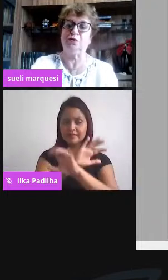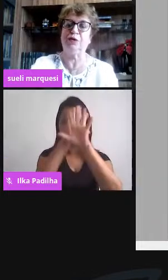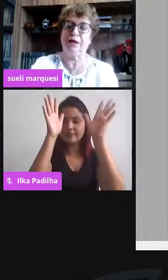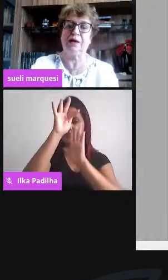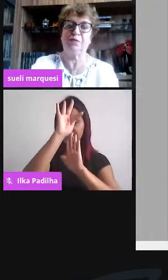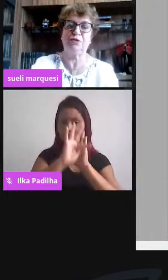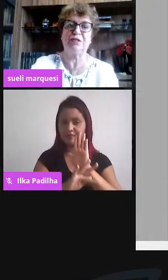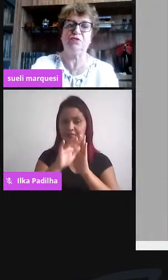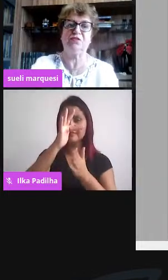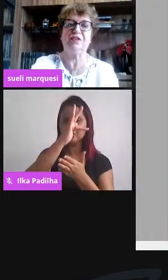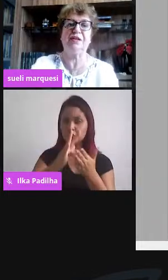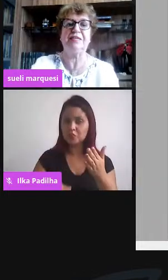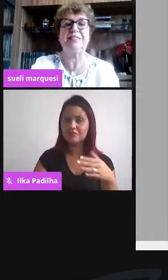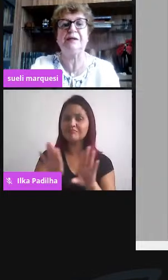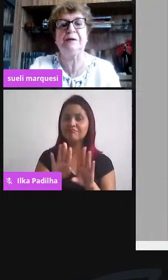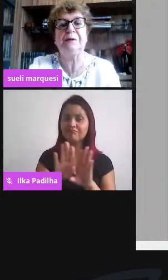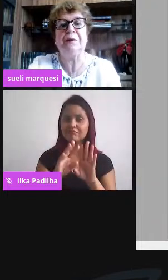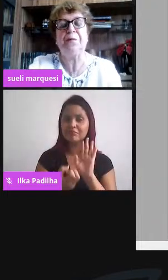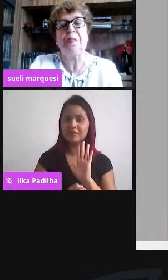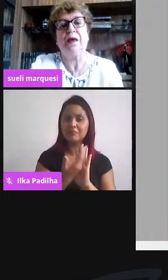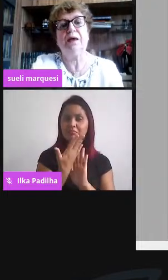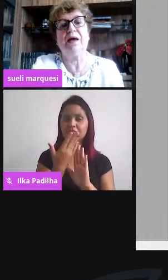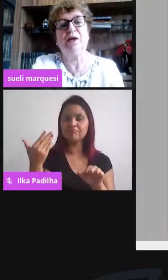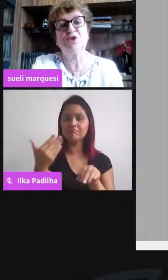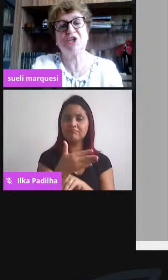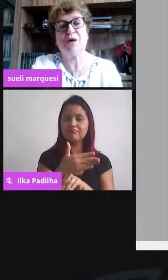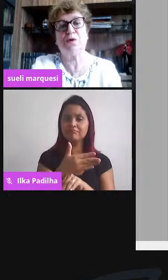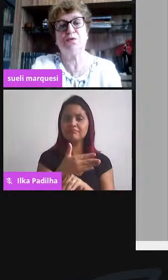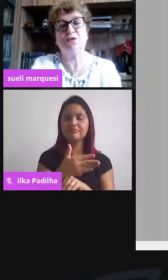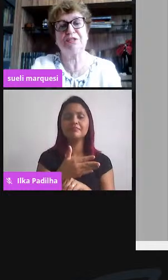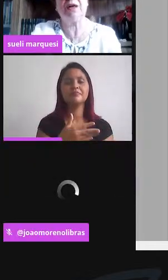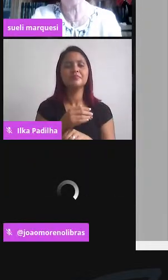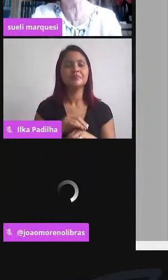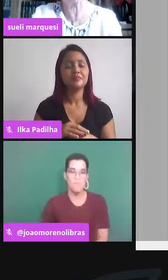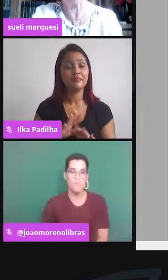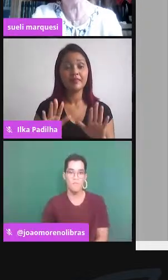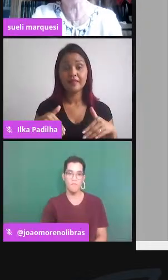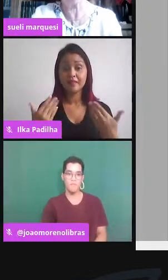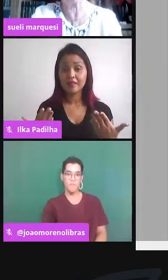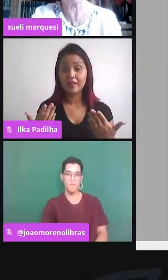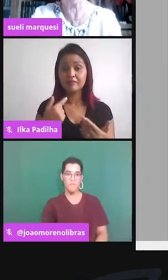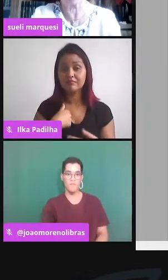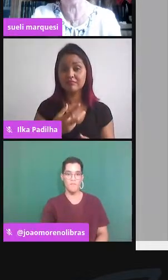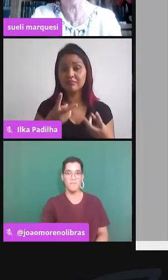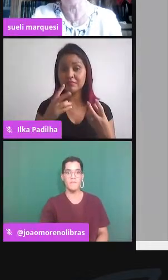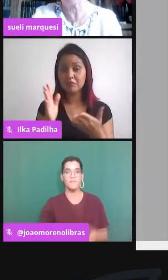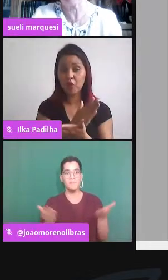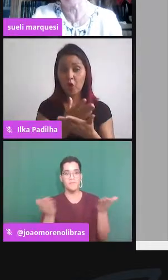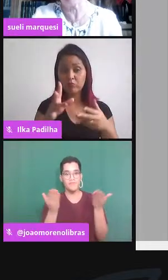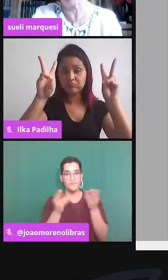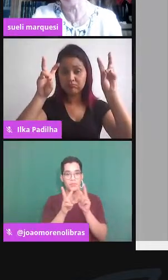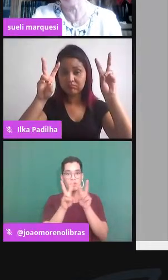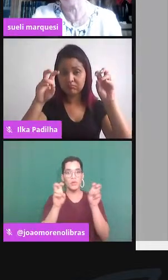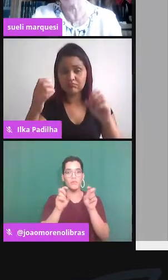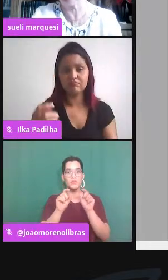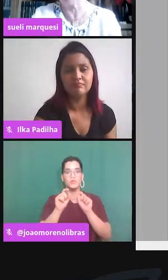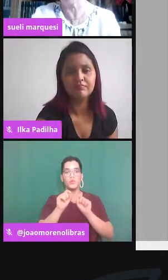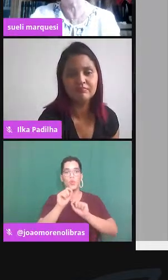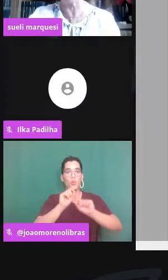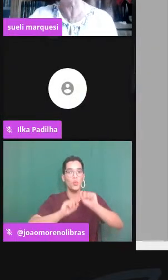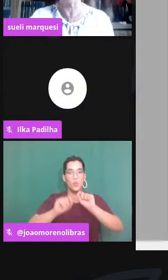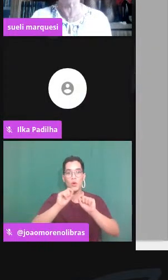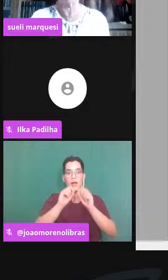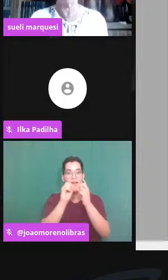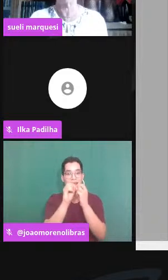na leitura, é a produção de inferência, né? E aí eu chego a alguns temas referentes à EAD, que vem sendo já